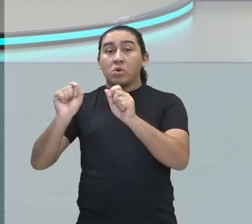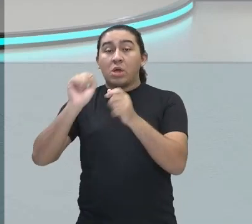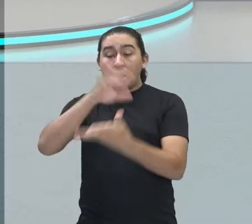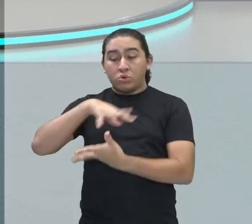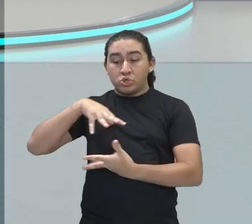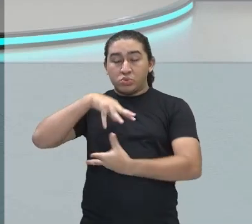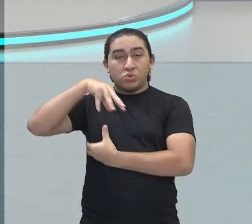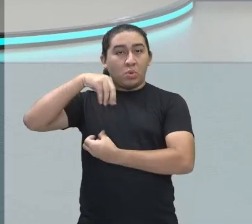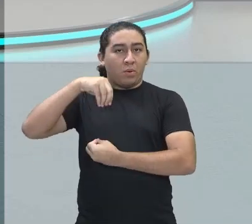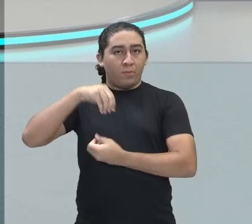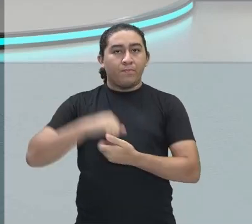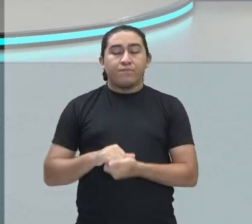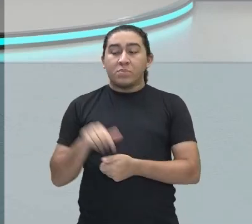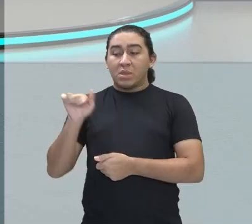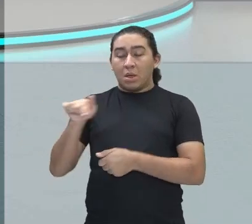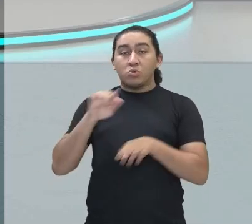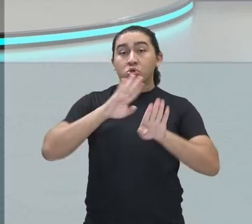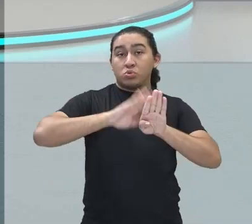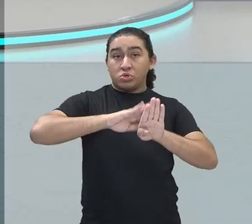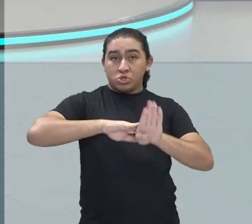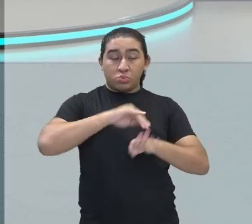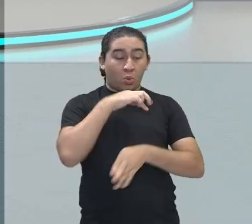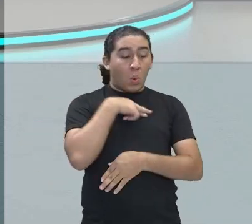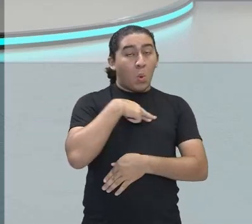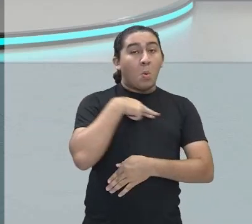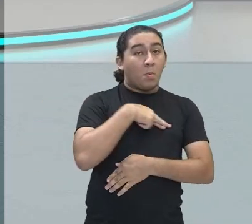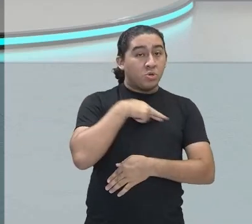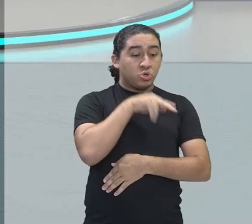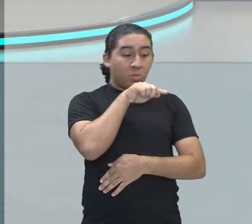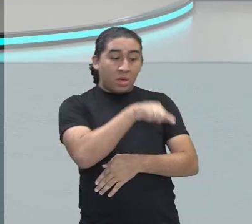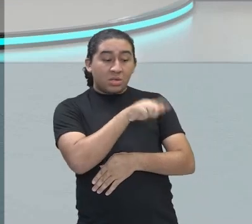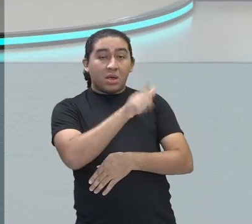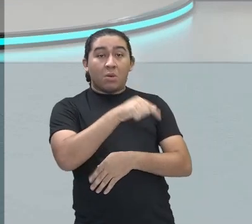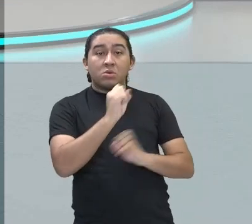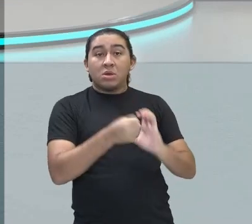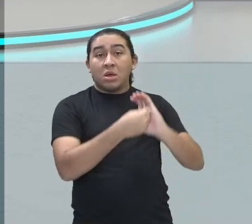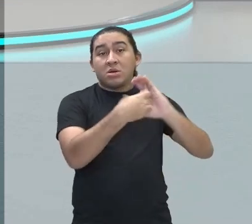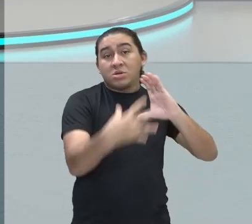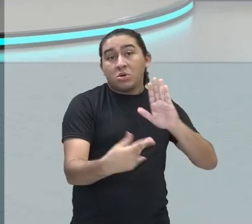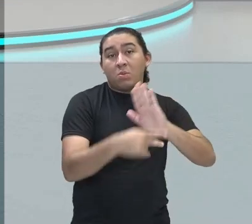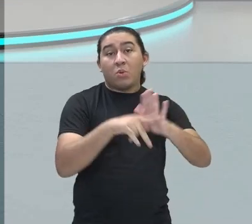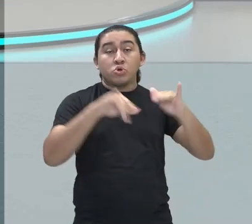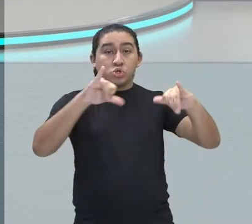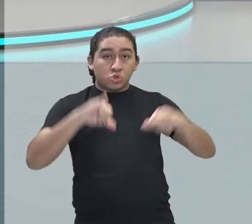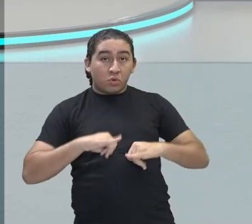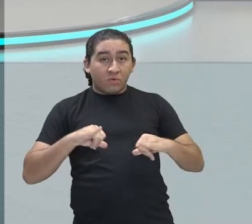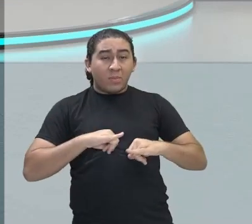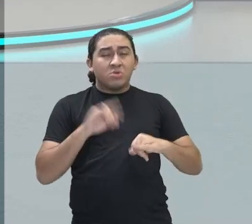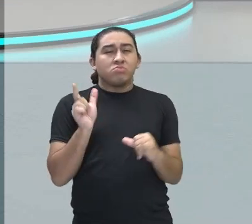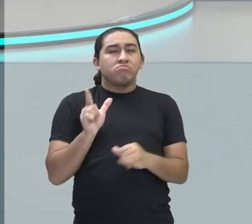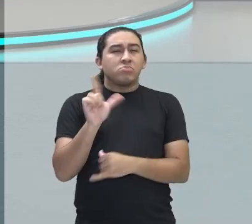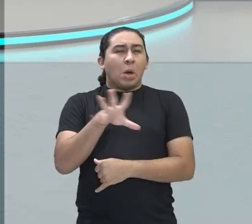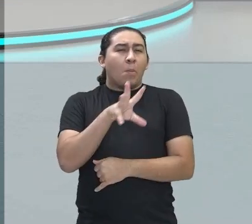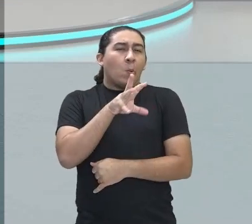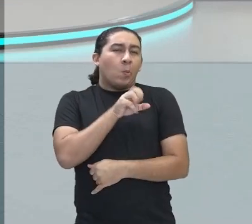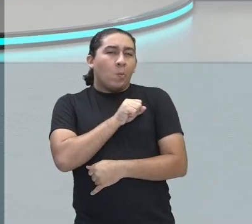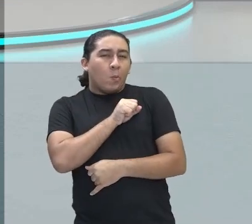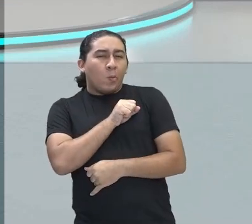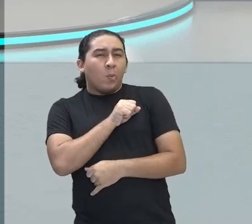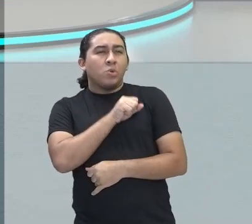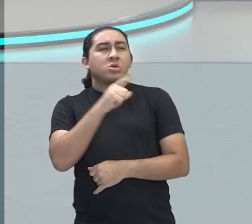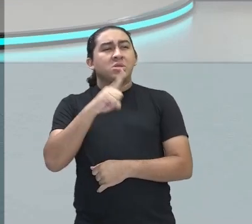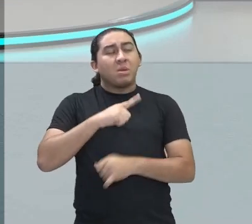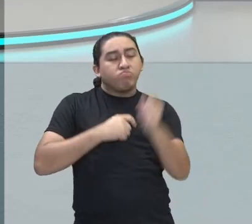O subjetivismo do romantismo era mais ligado ao sofrimento amoroso, ao